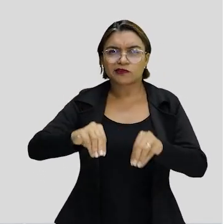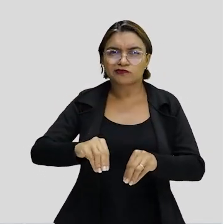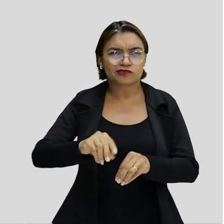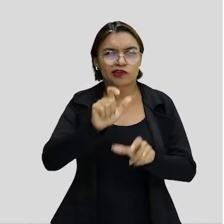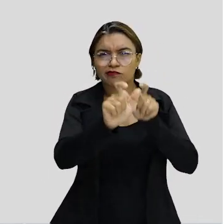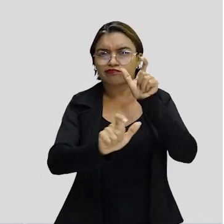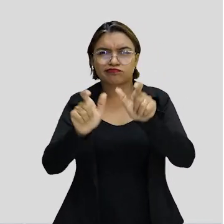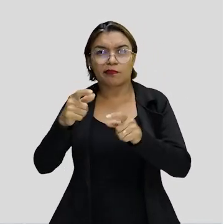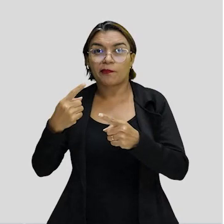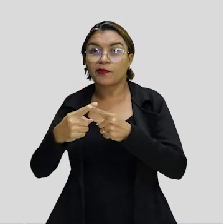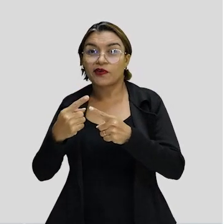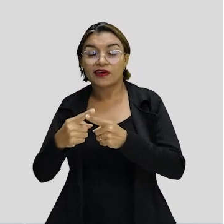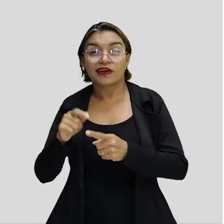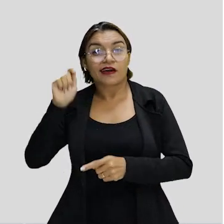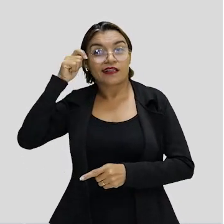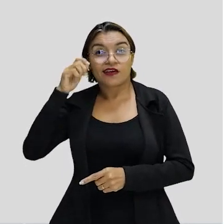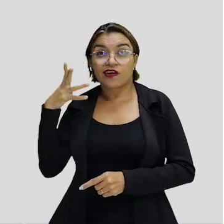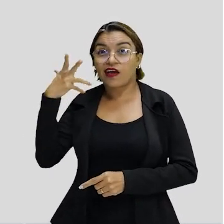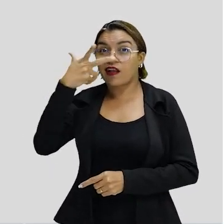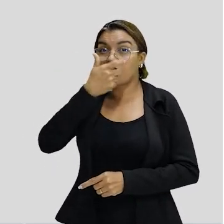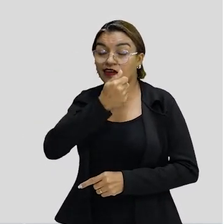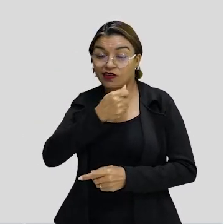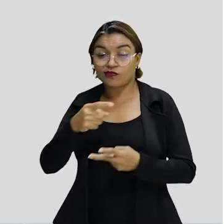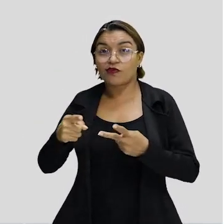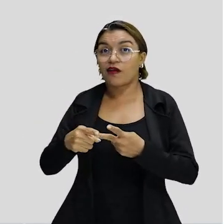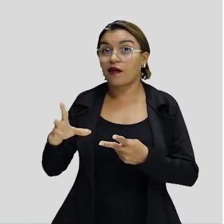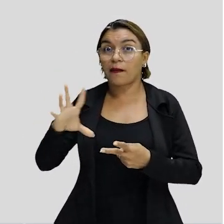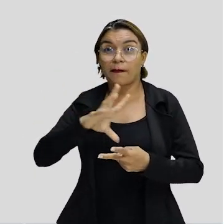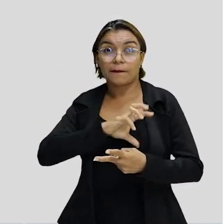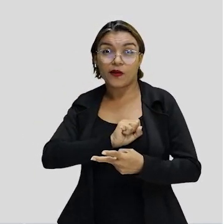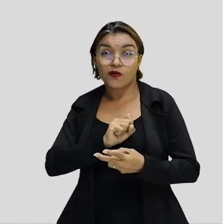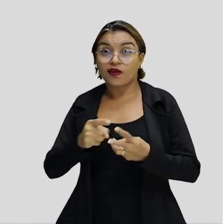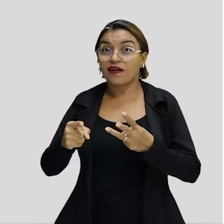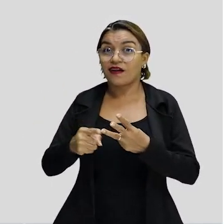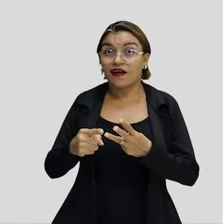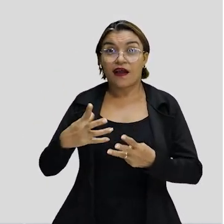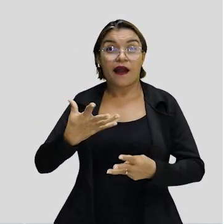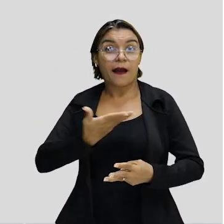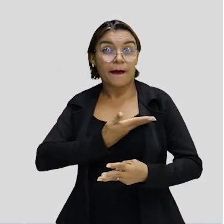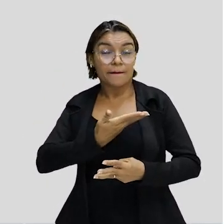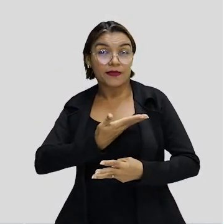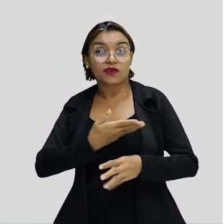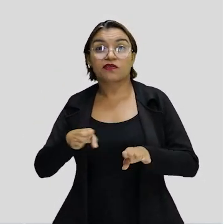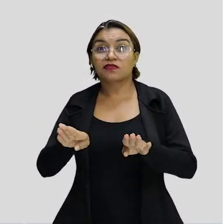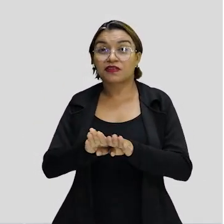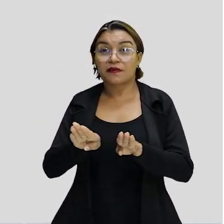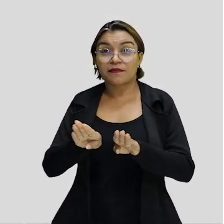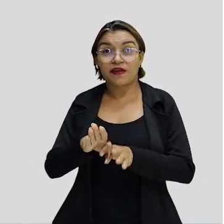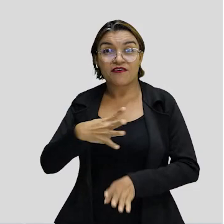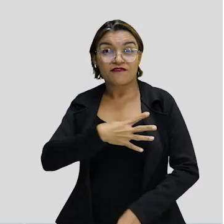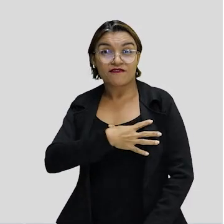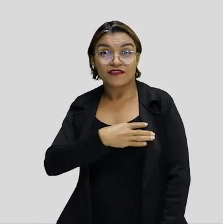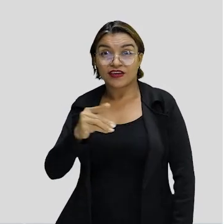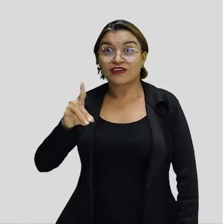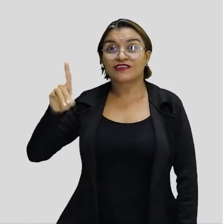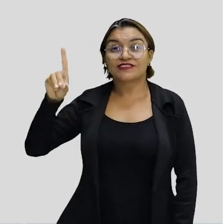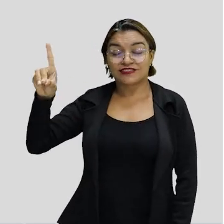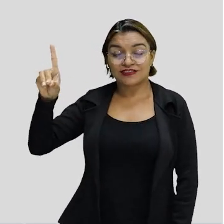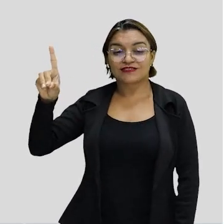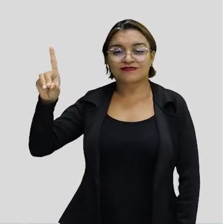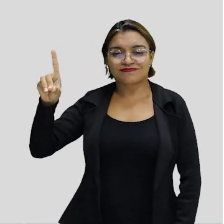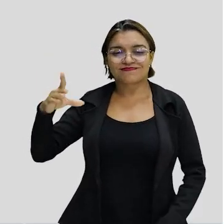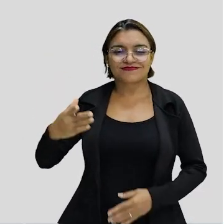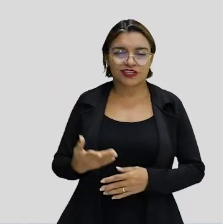porque negro é lindo, negro é amor, negro é amigo, negro também é filho de Deus, claro que é.